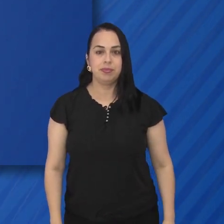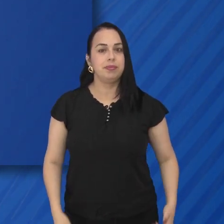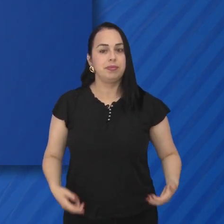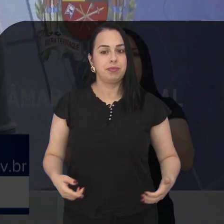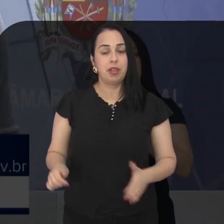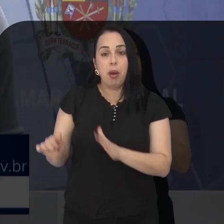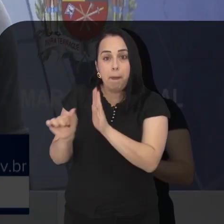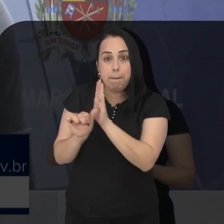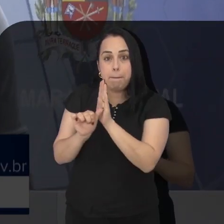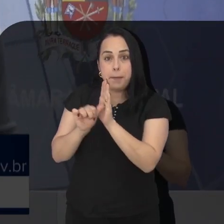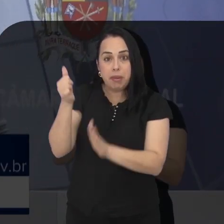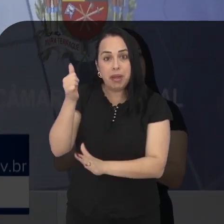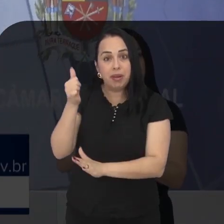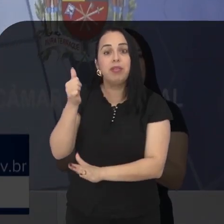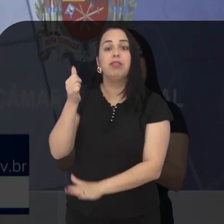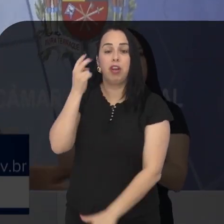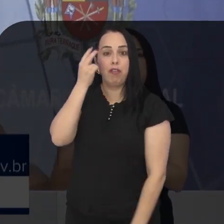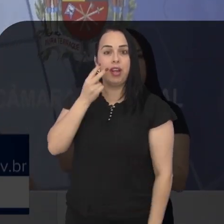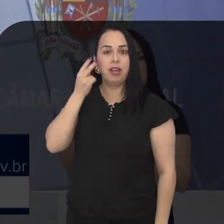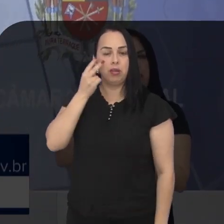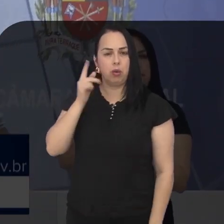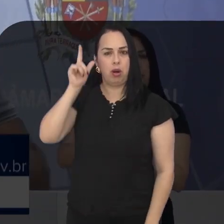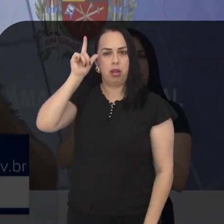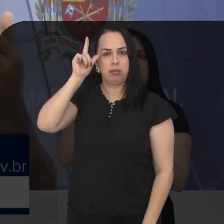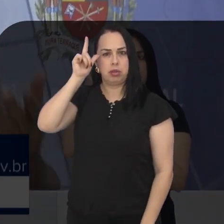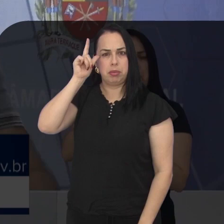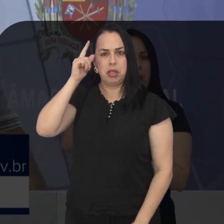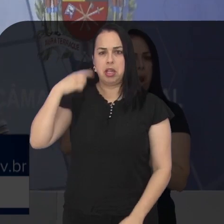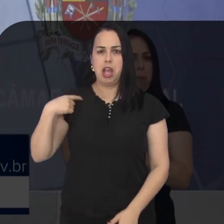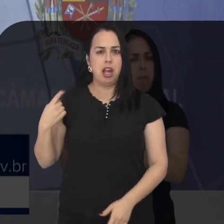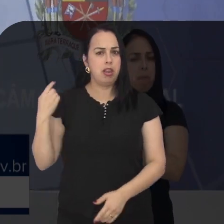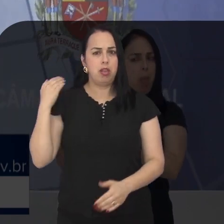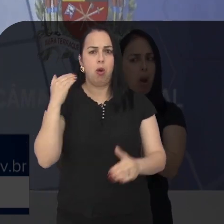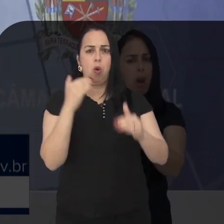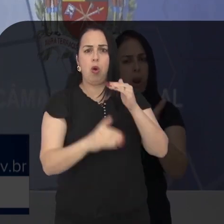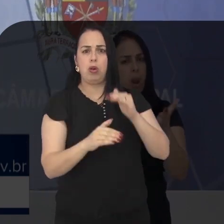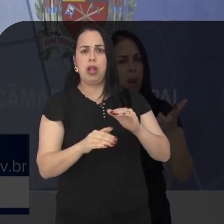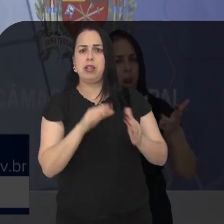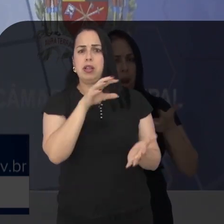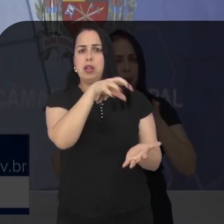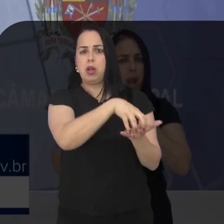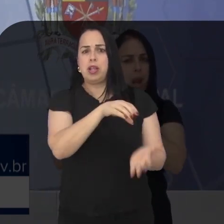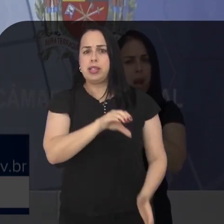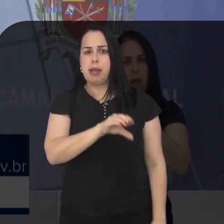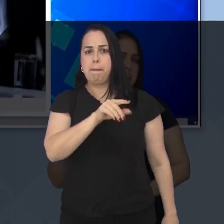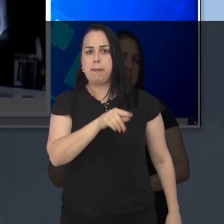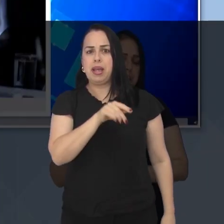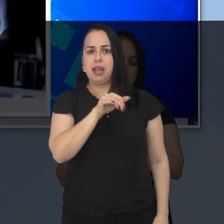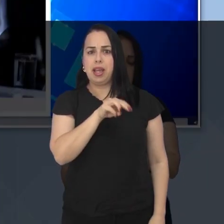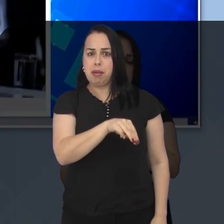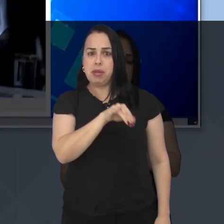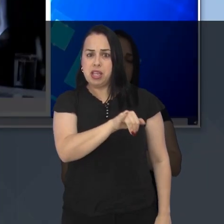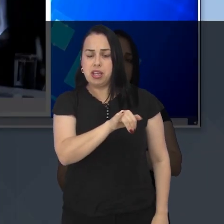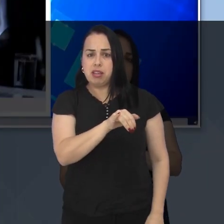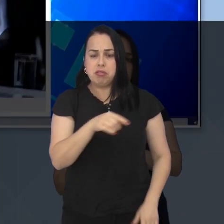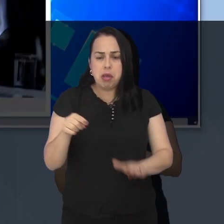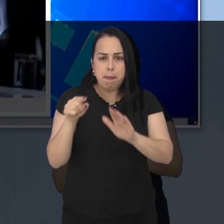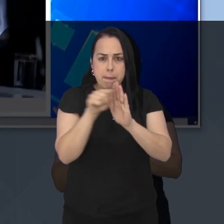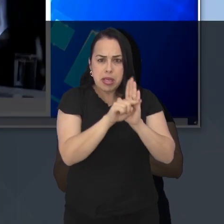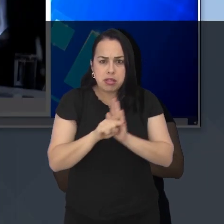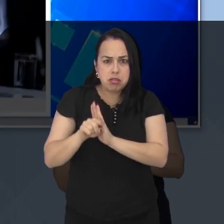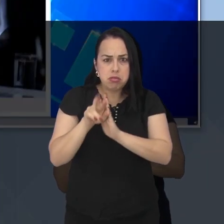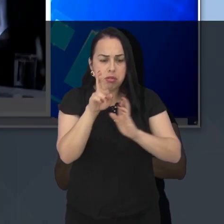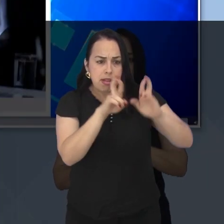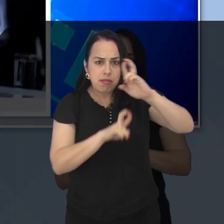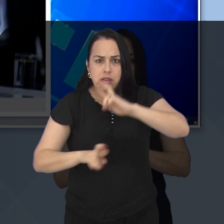gestão pública. O primeiro orador, o vereador Lino Bispo, se mostrou contrário ao parecer da CPMI, que apurou a invasão do Congresso